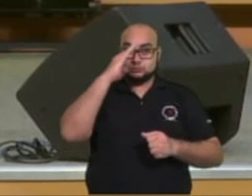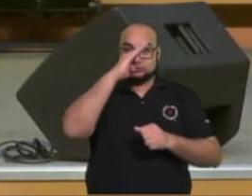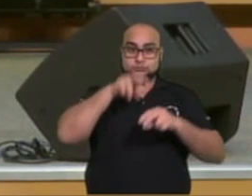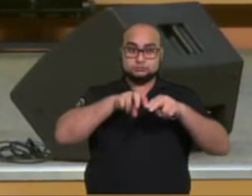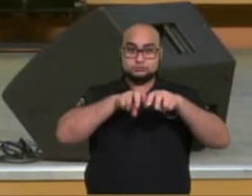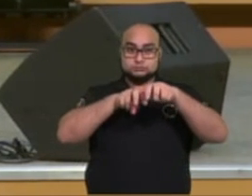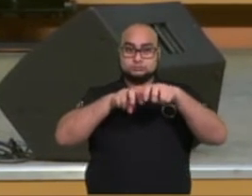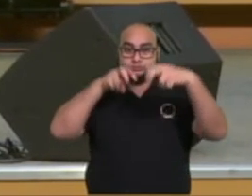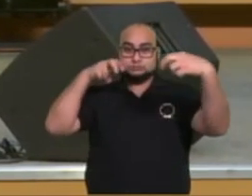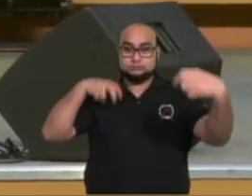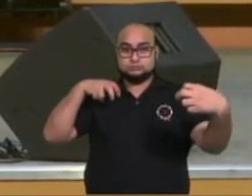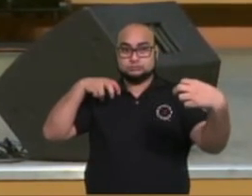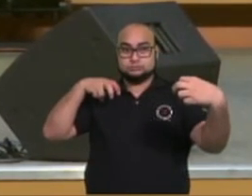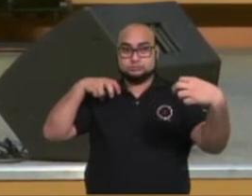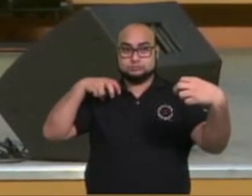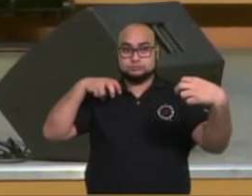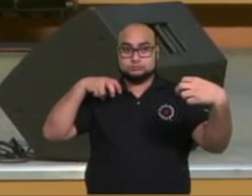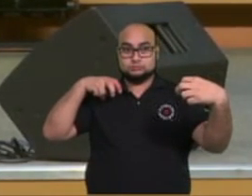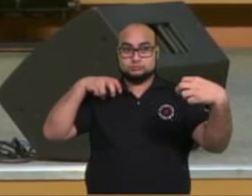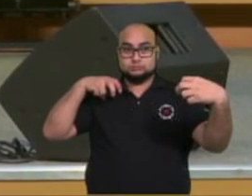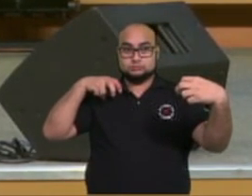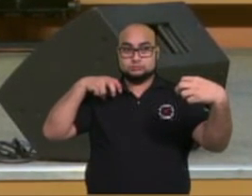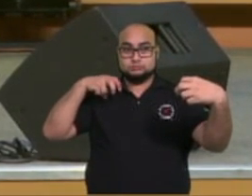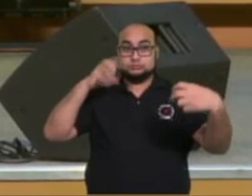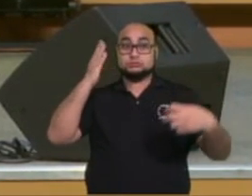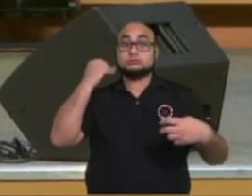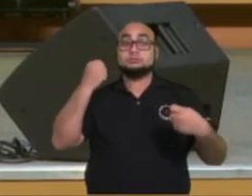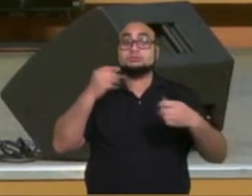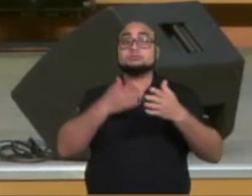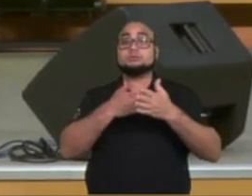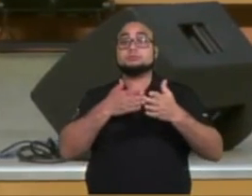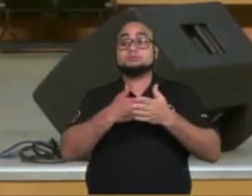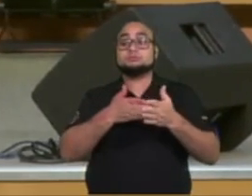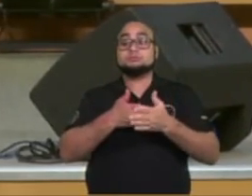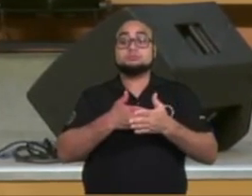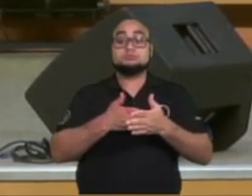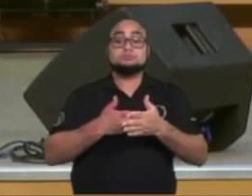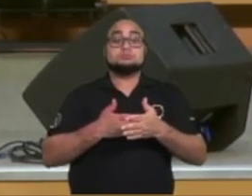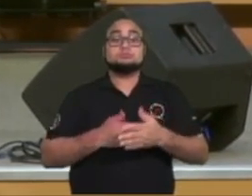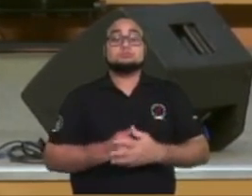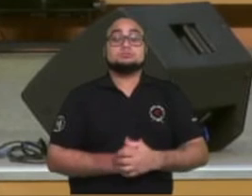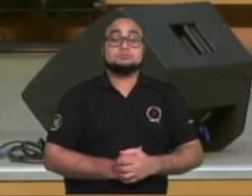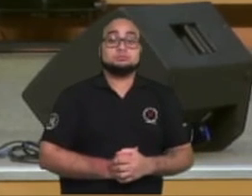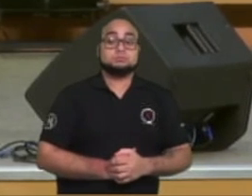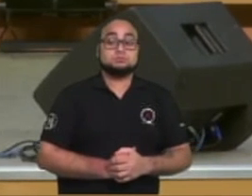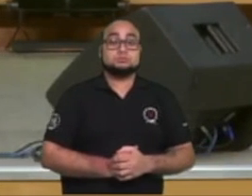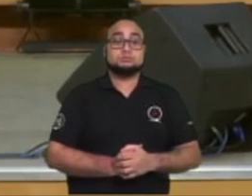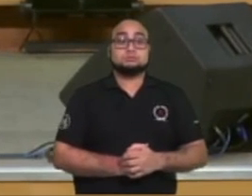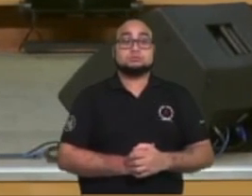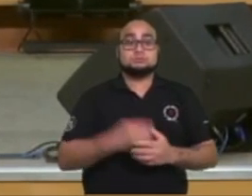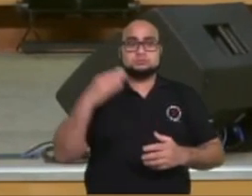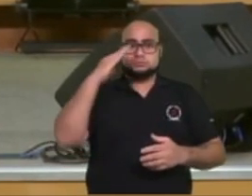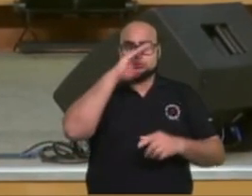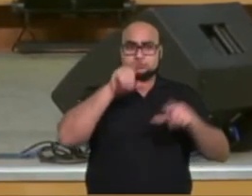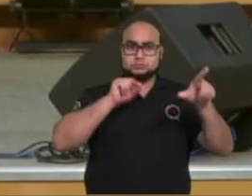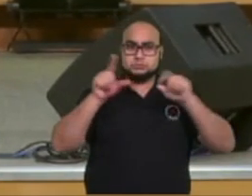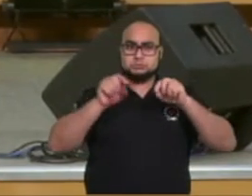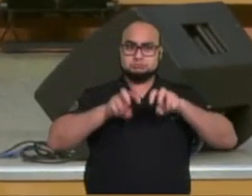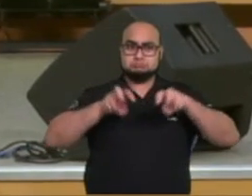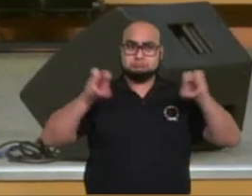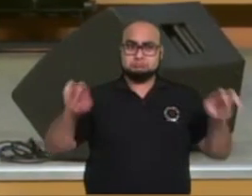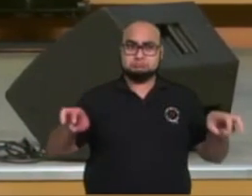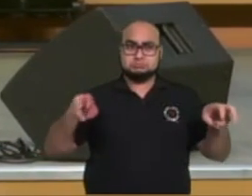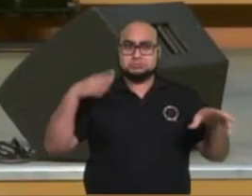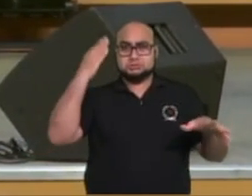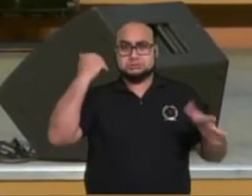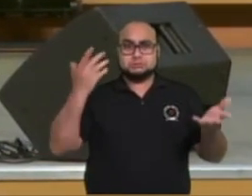e para que tem que saber se medir é ali né meu lugar o presidente é quem escolhe quem quer sentar à sua direita e